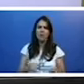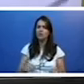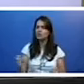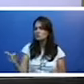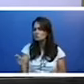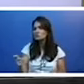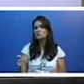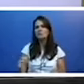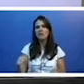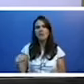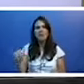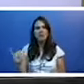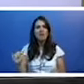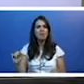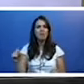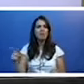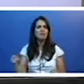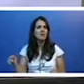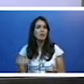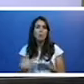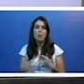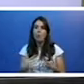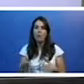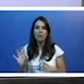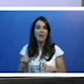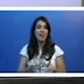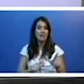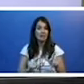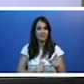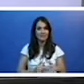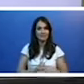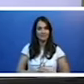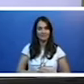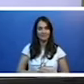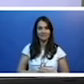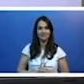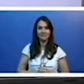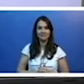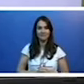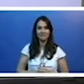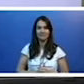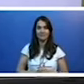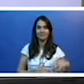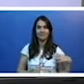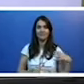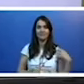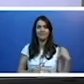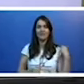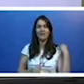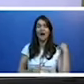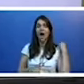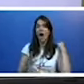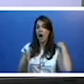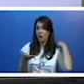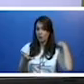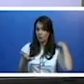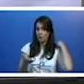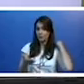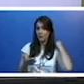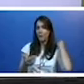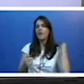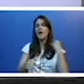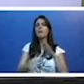para representar um valor desconhecido, ok? Bom, ok, primeira coisa que a gente vai